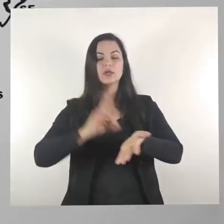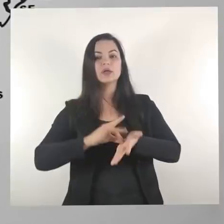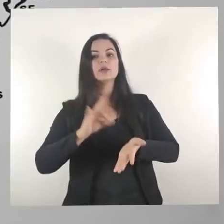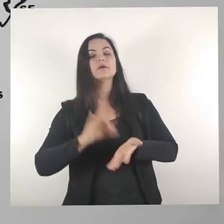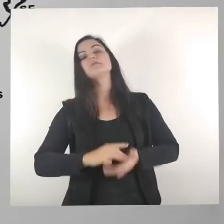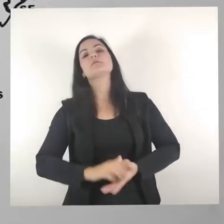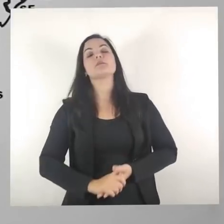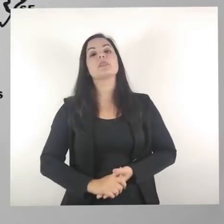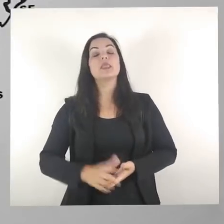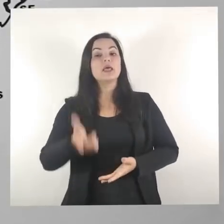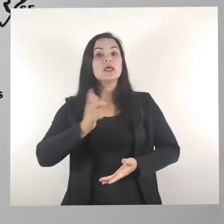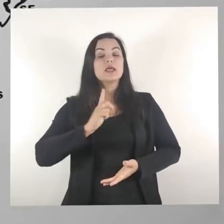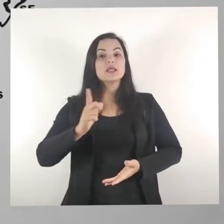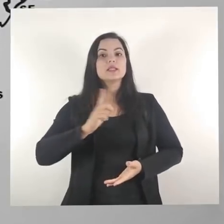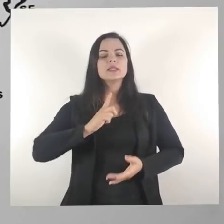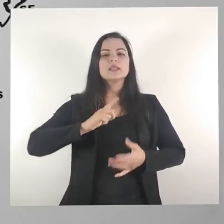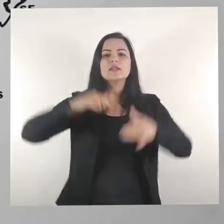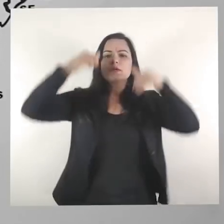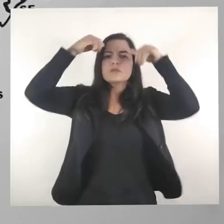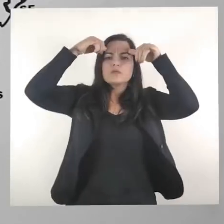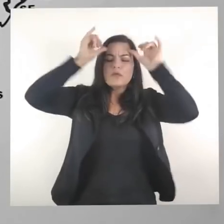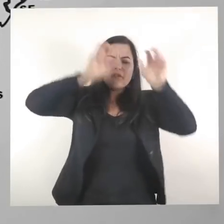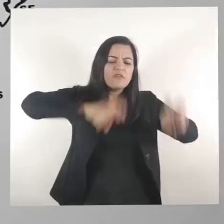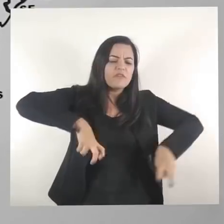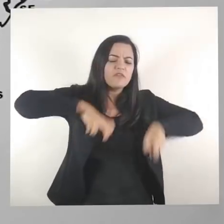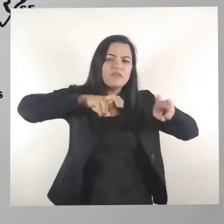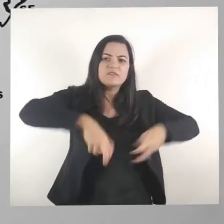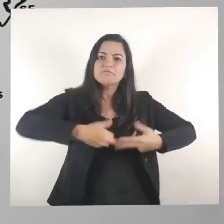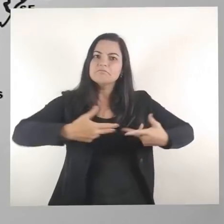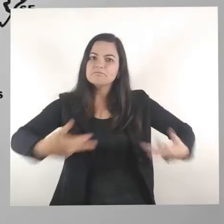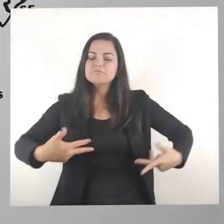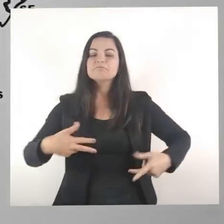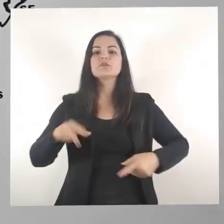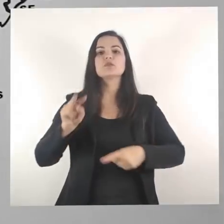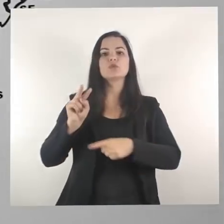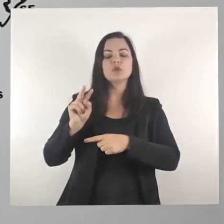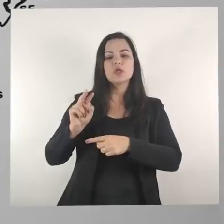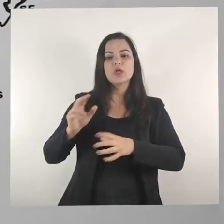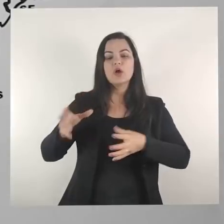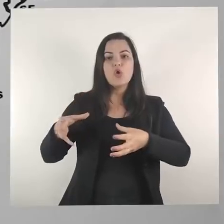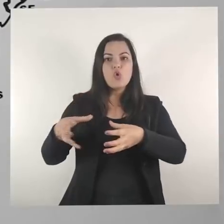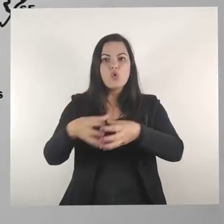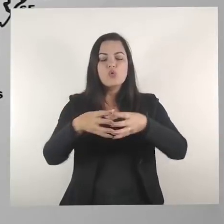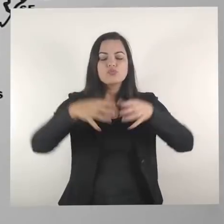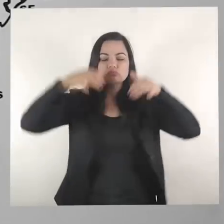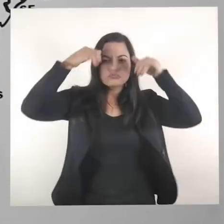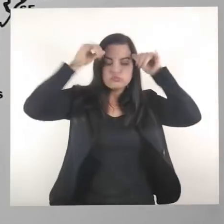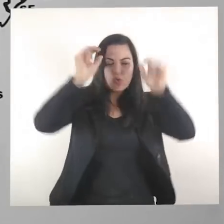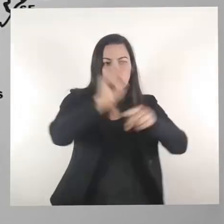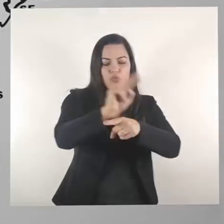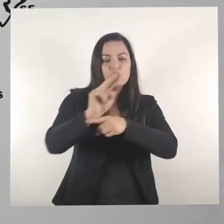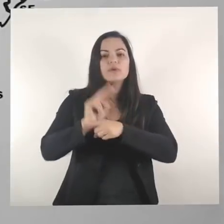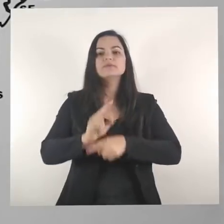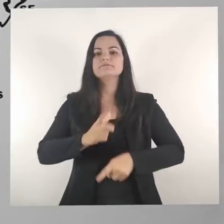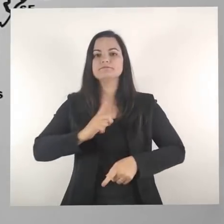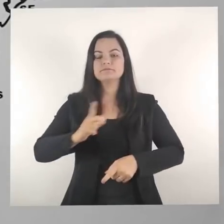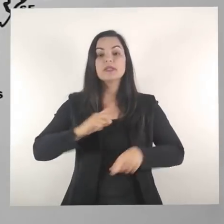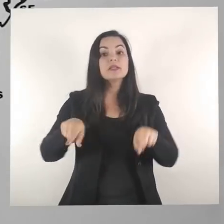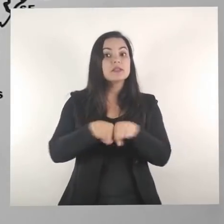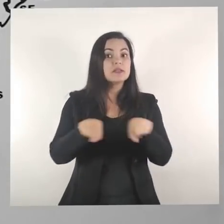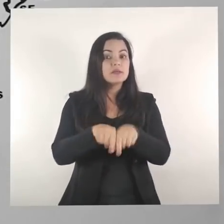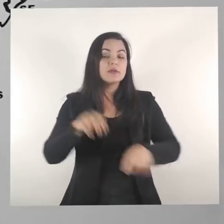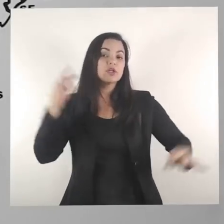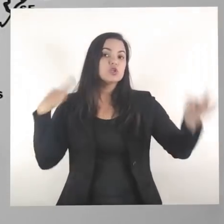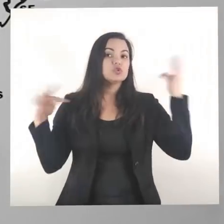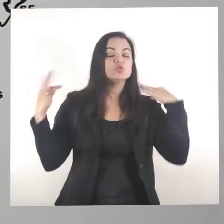muitas fazendas, a criação de gado, a pecuária é muito intensa, além do turismo que eu já te